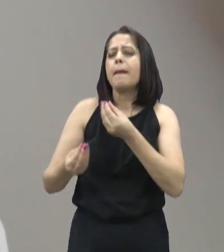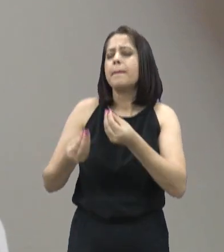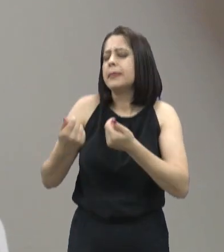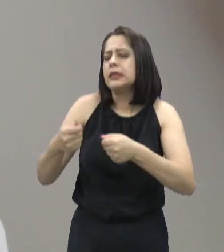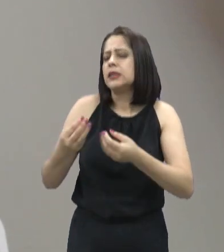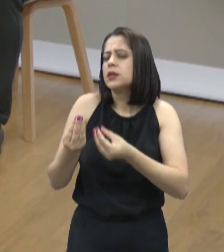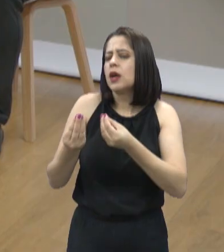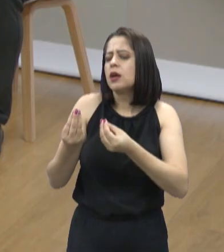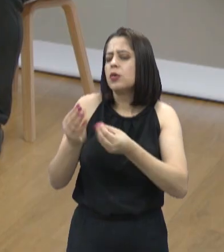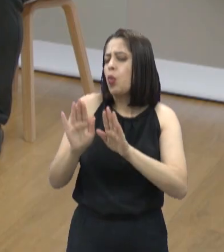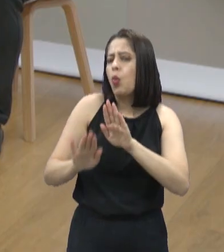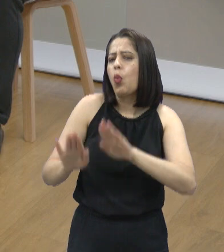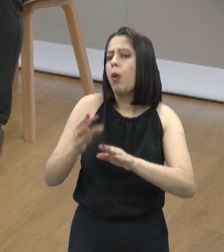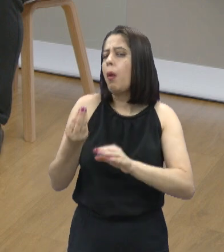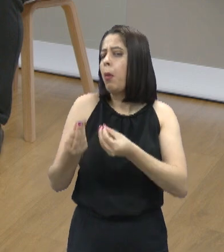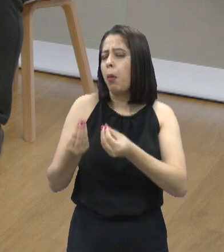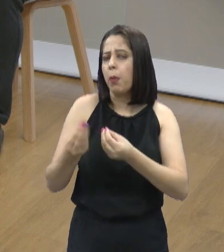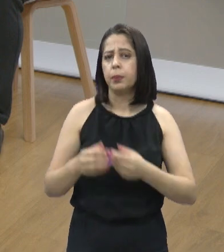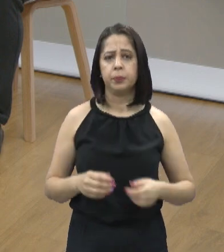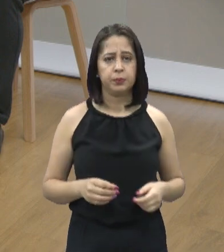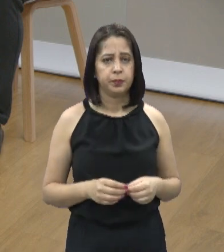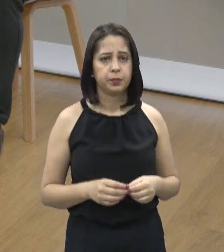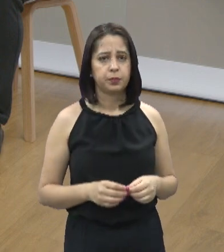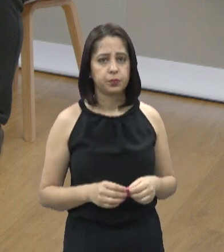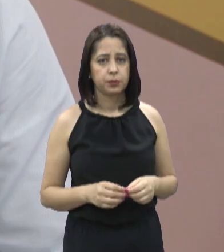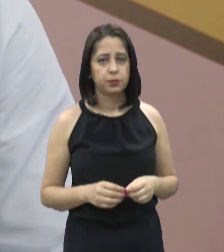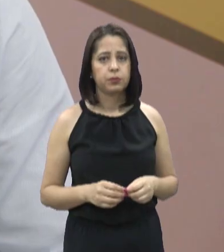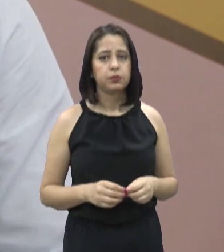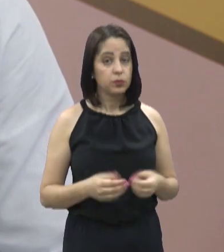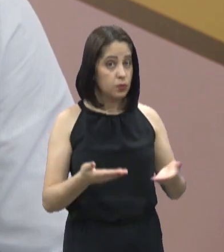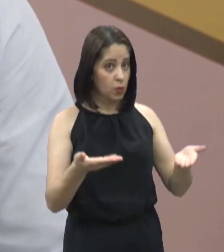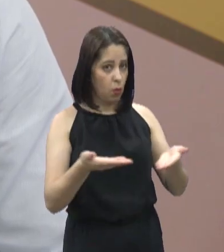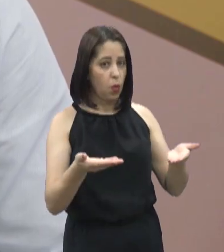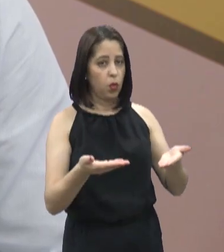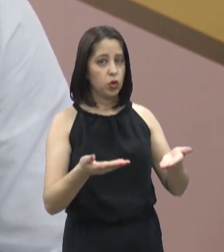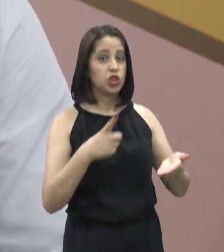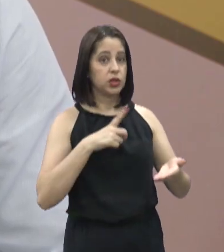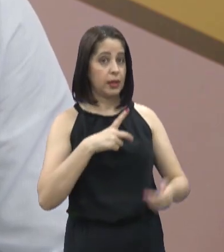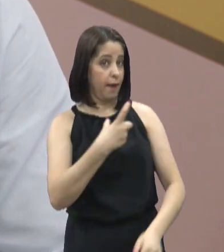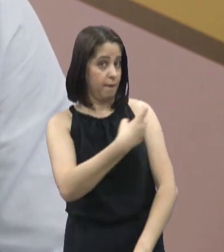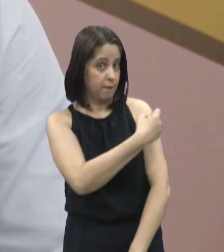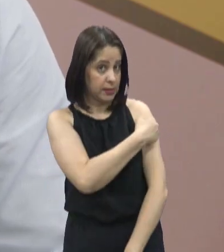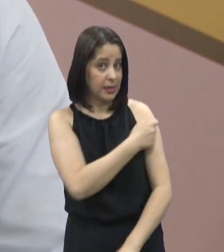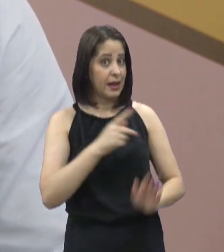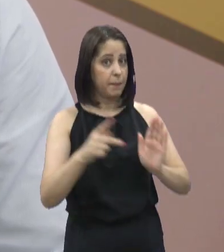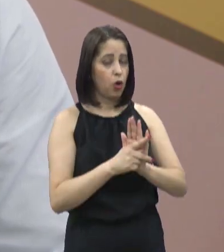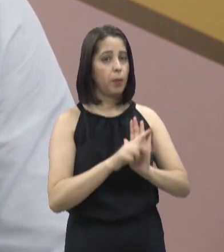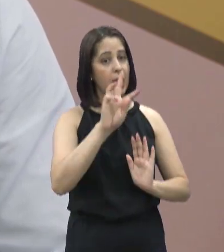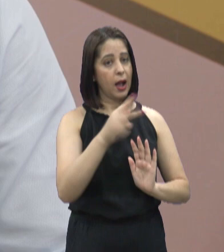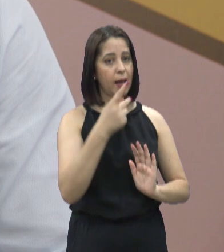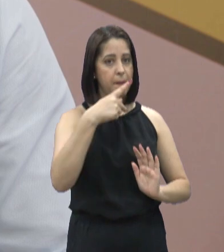câncer? Então assim, a gente tem a vacina do HPV, né,